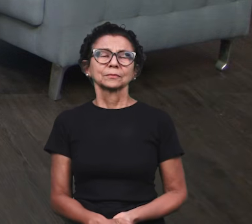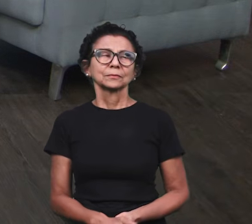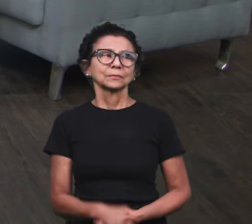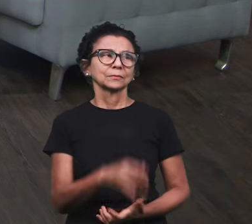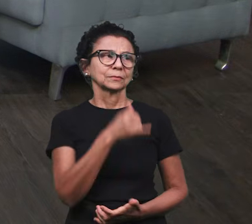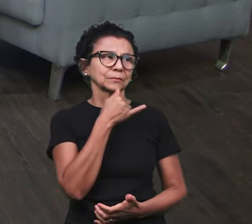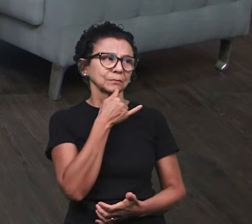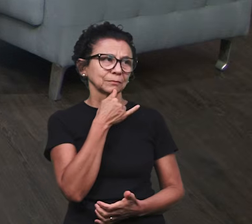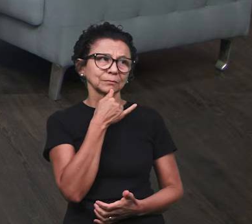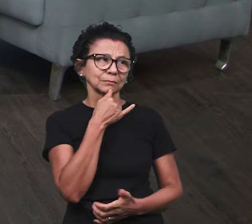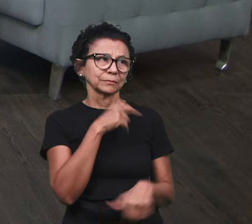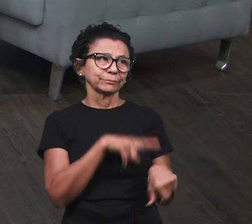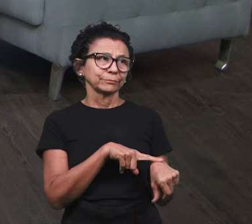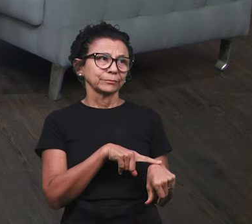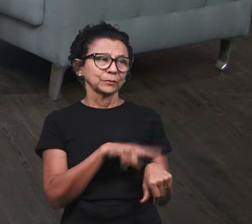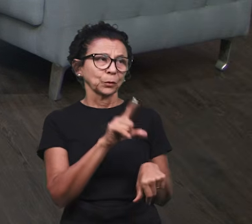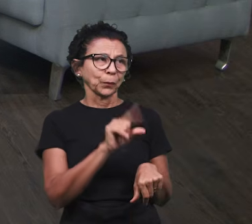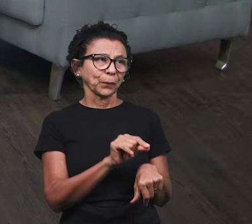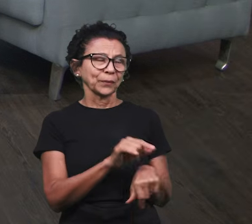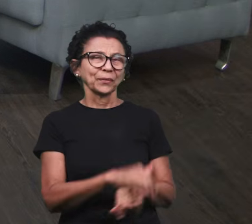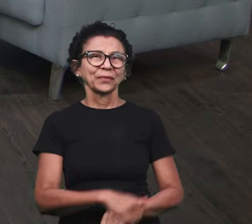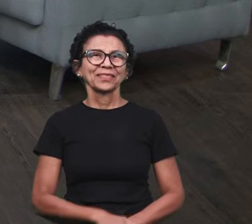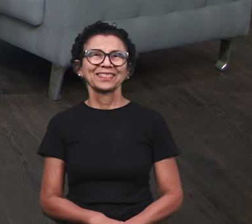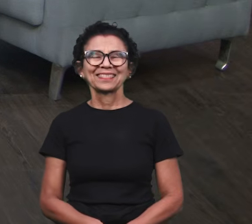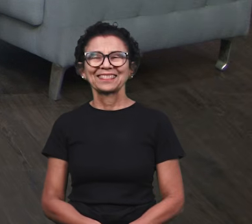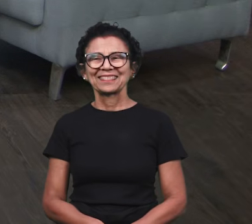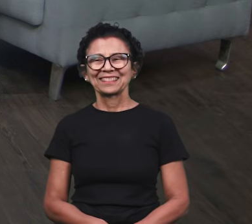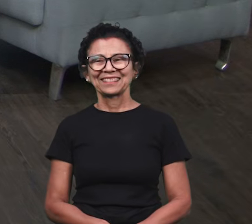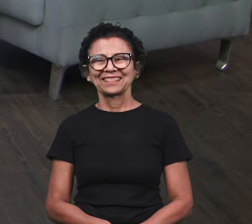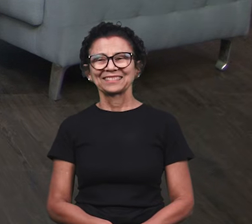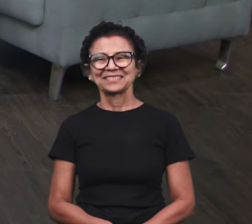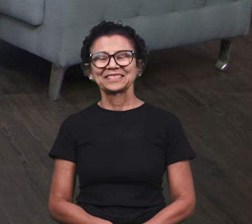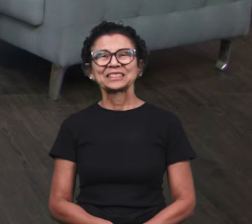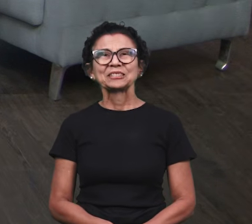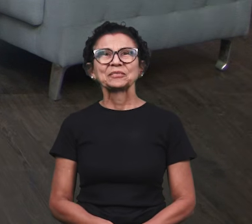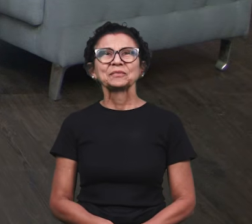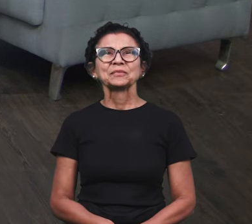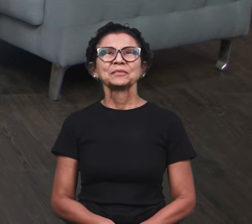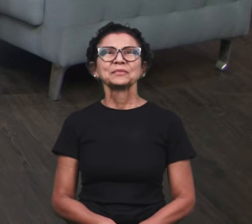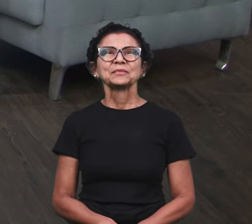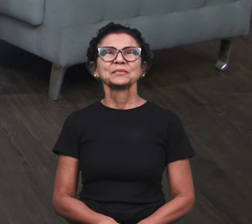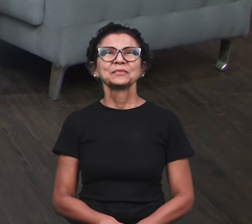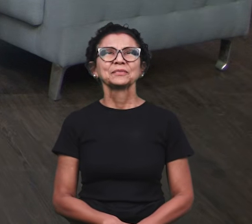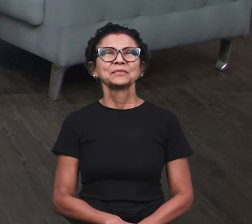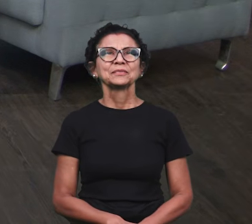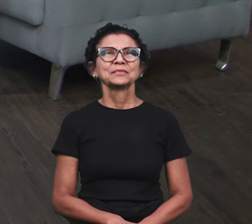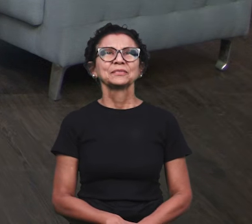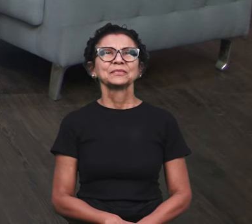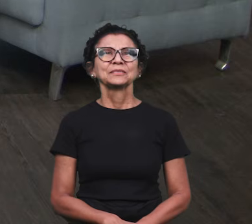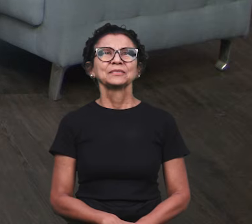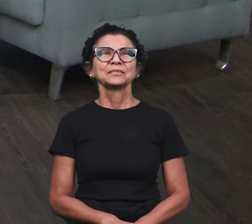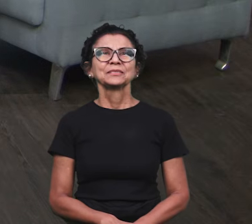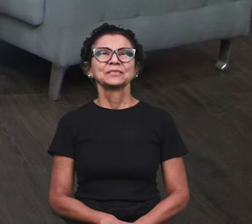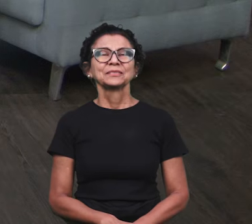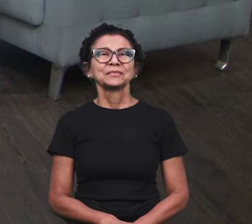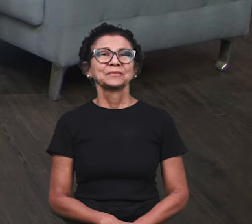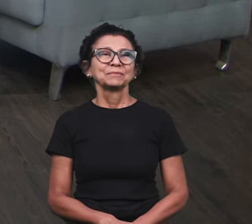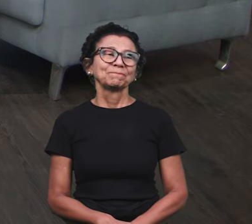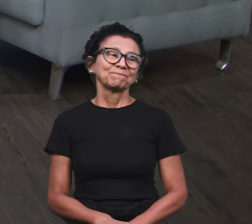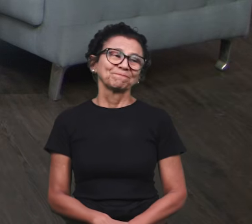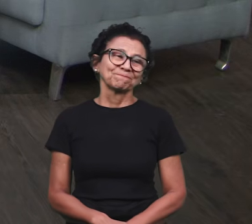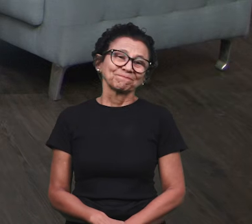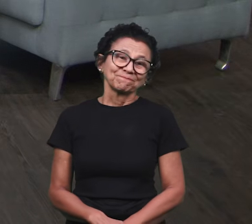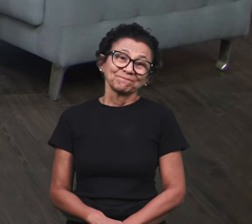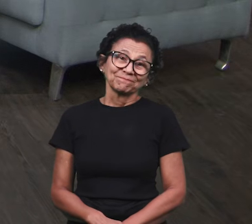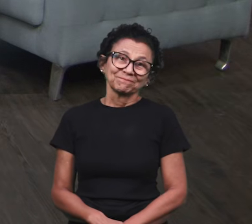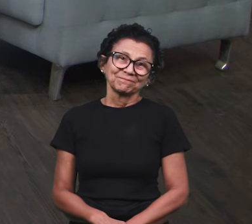está acabando de novo. Nosso tempo já está acabando. Só para falar o currículo do Daniel também é metade do programa. Olha que eu nem falei o currículo